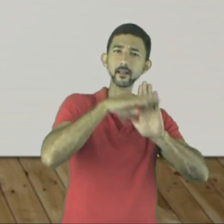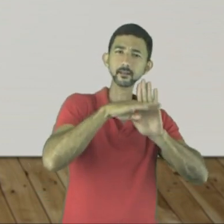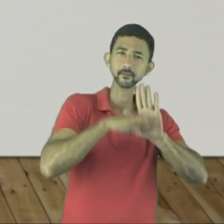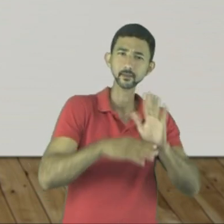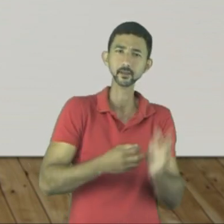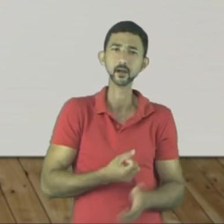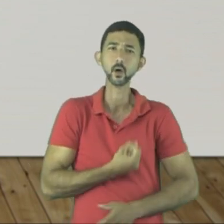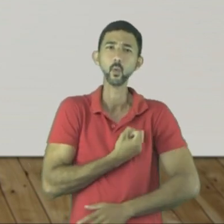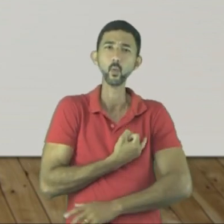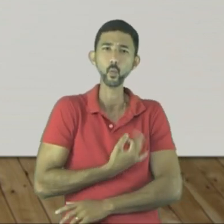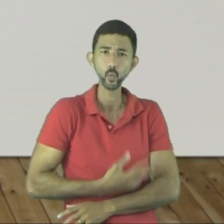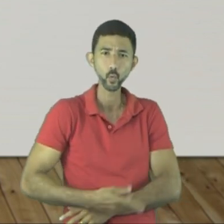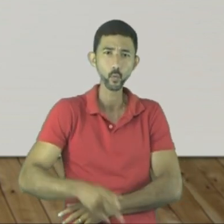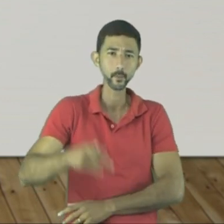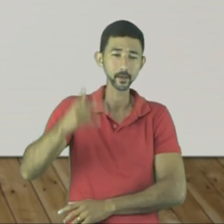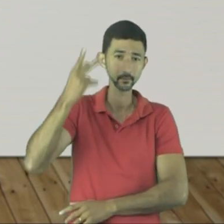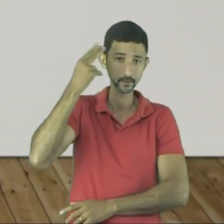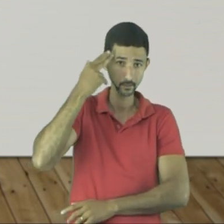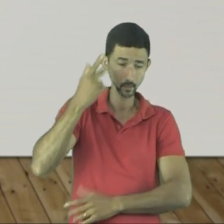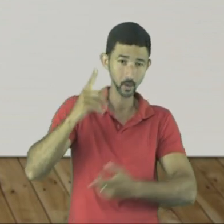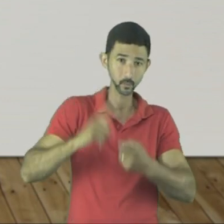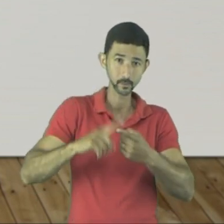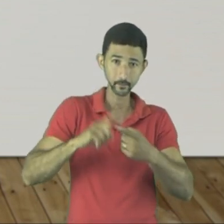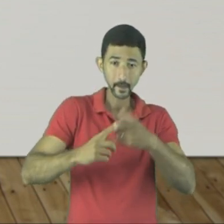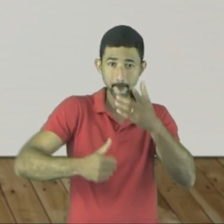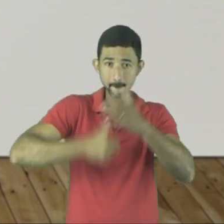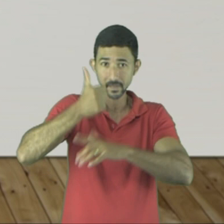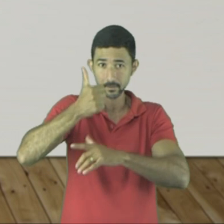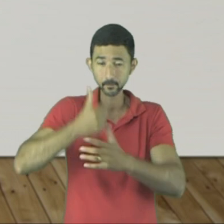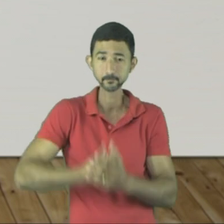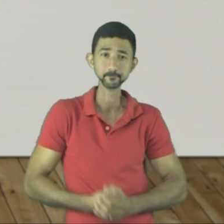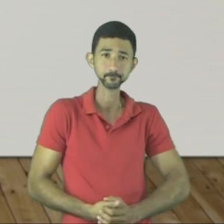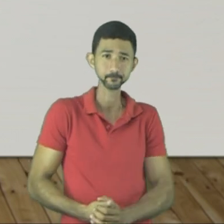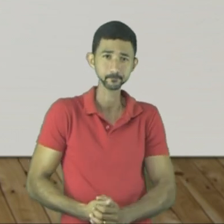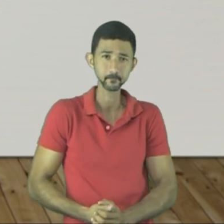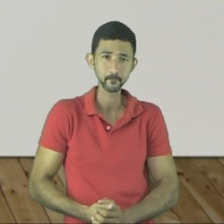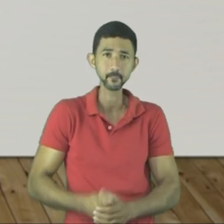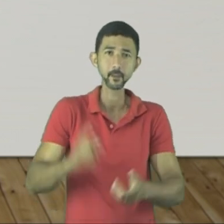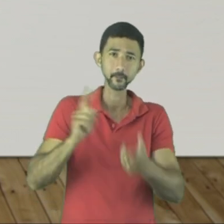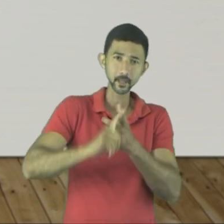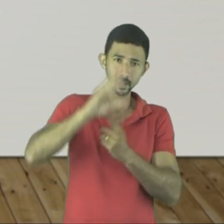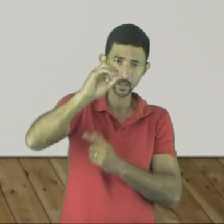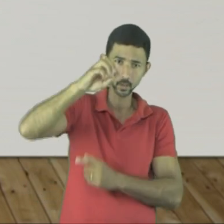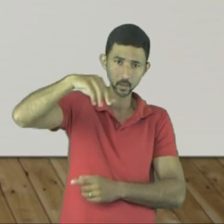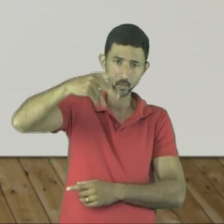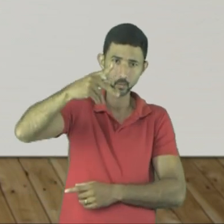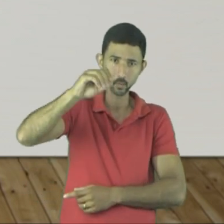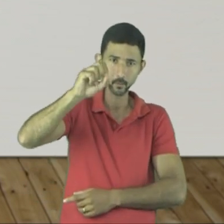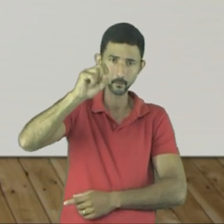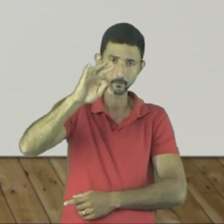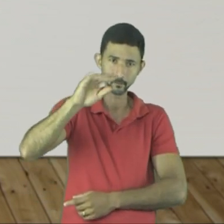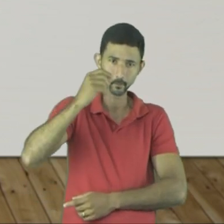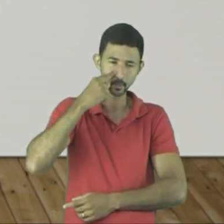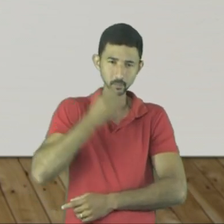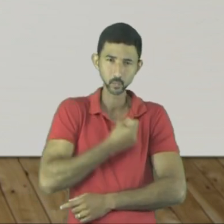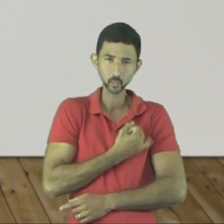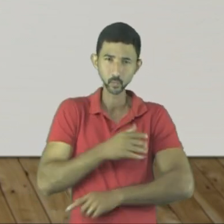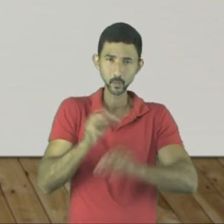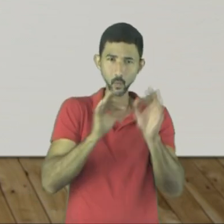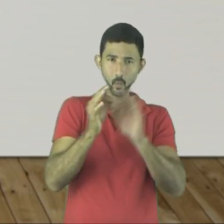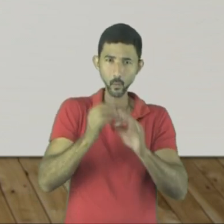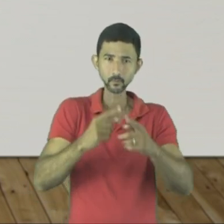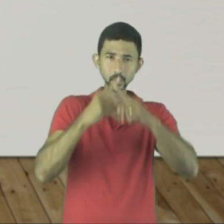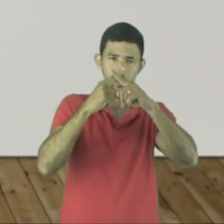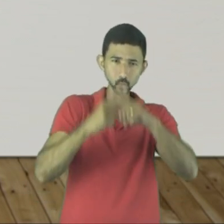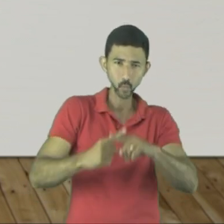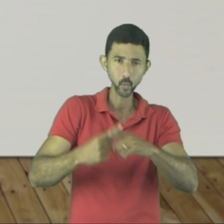números naturais em primos ou compostos, estabelecer relações entre números expressas pelos termos é